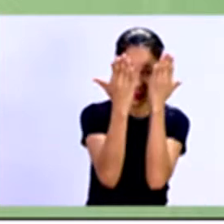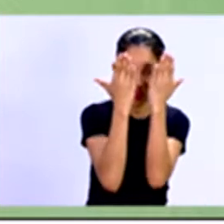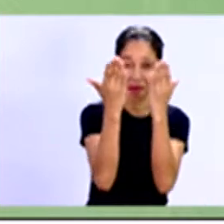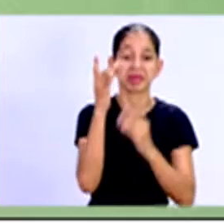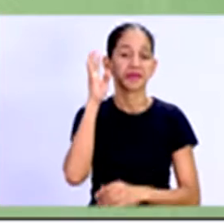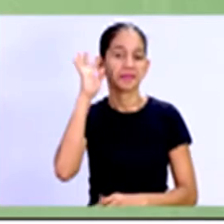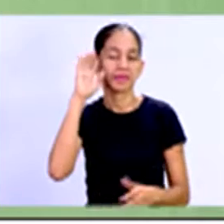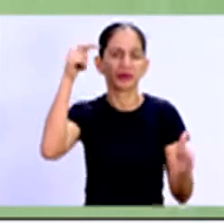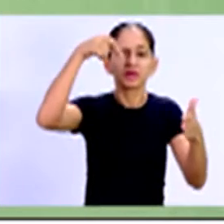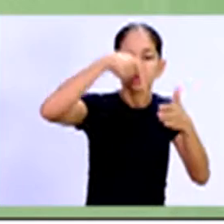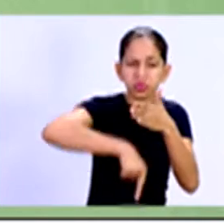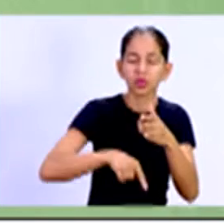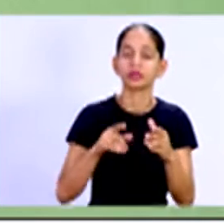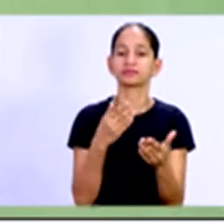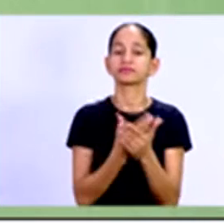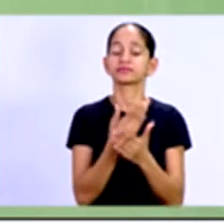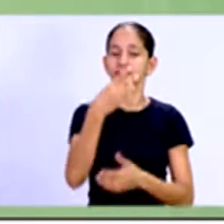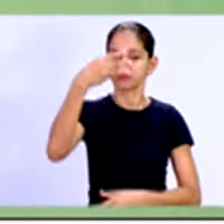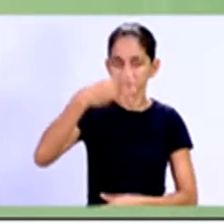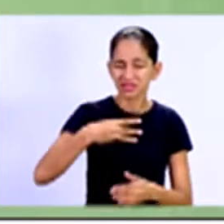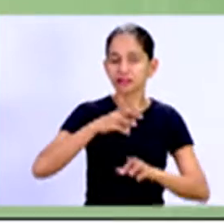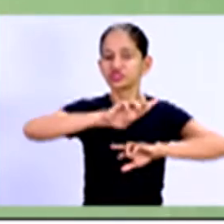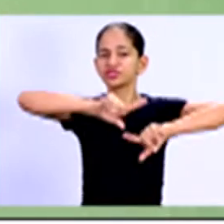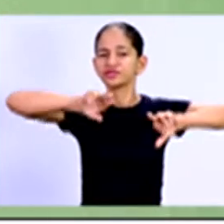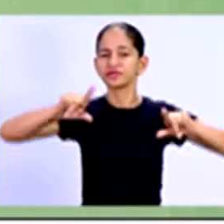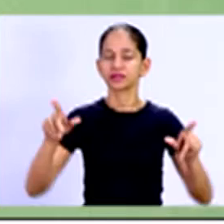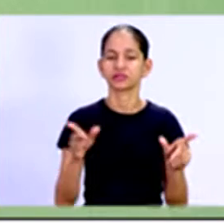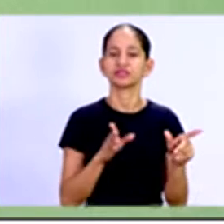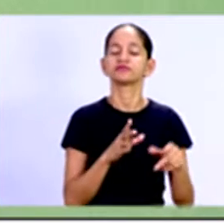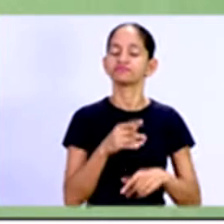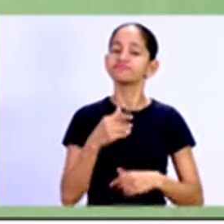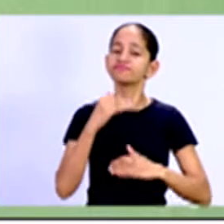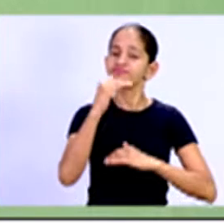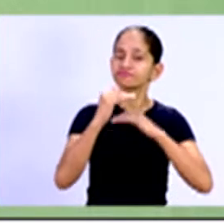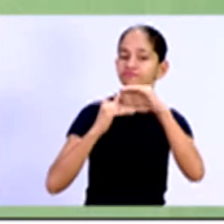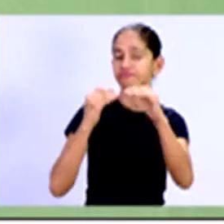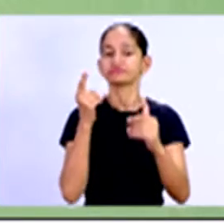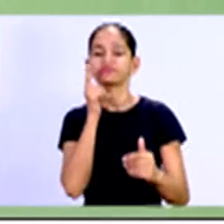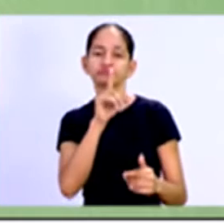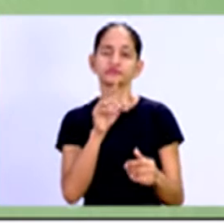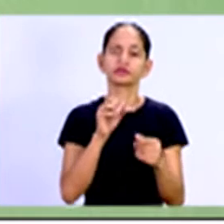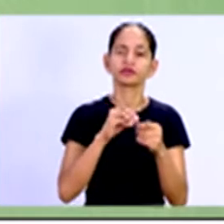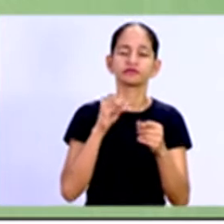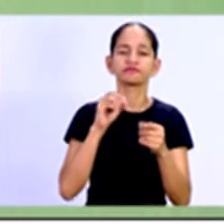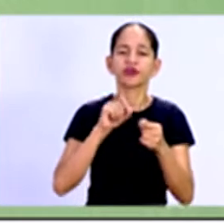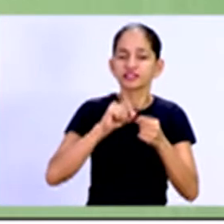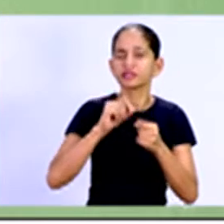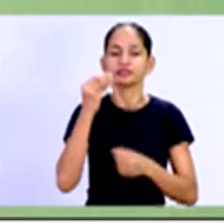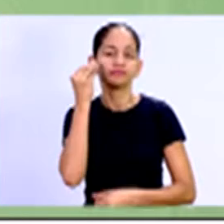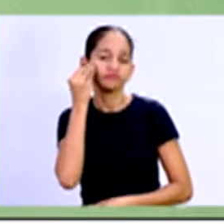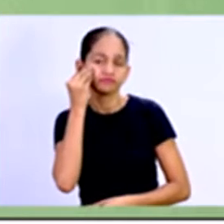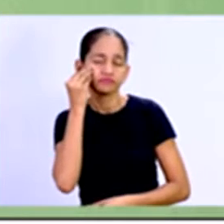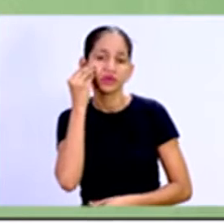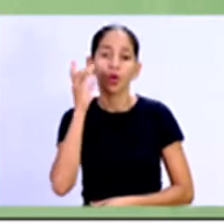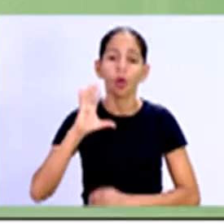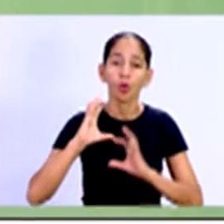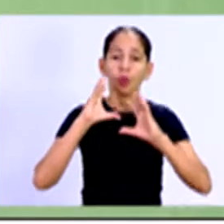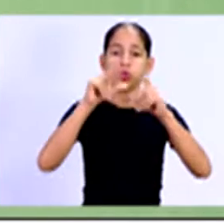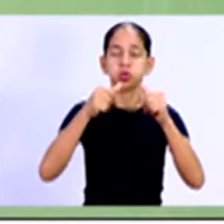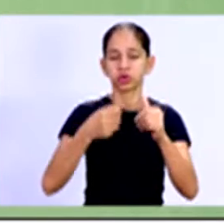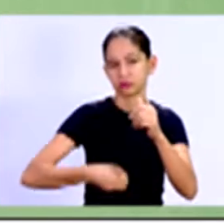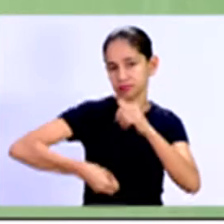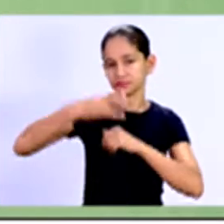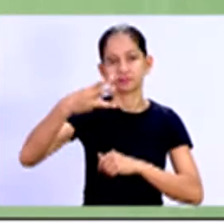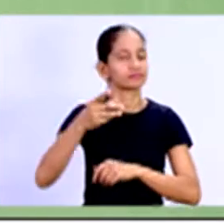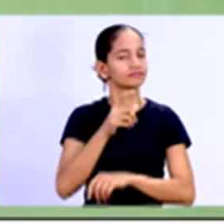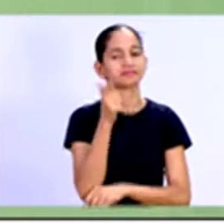3 níveis de moralidade. E eu acredito que esses níveis, nós passamos por eles, nem todo mundo alcança todos.